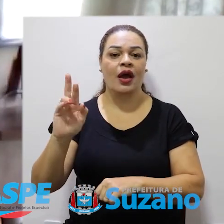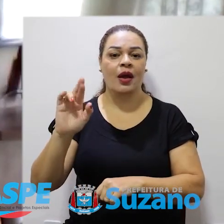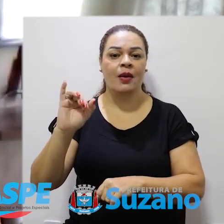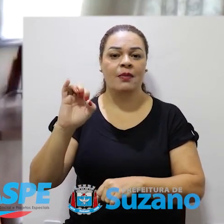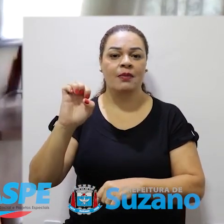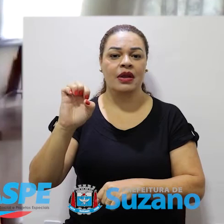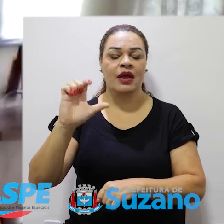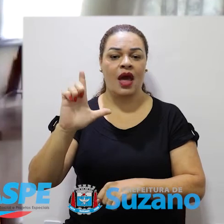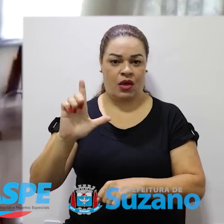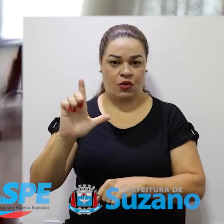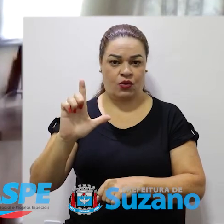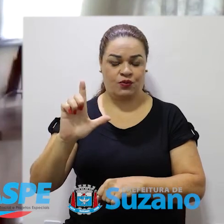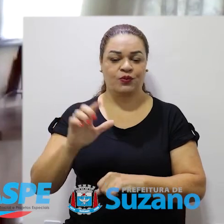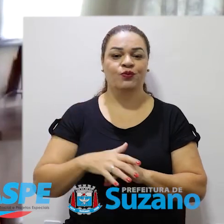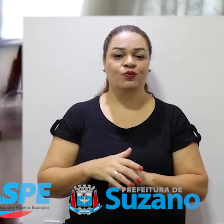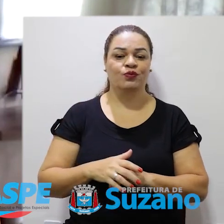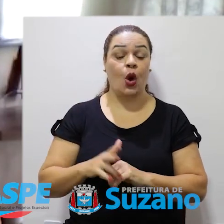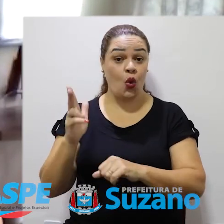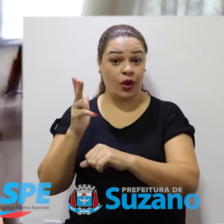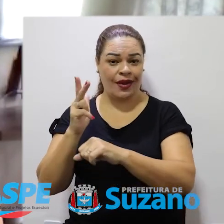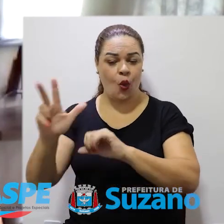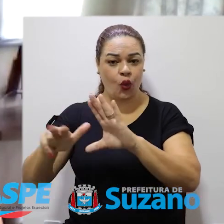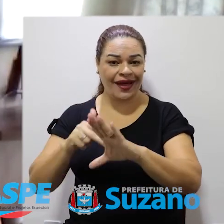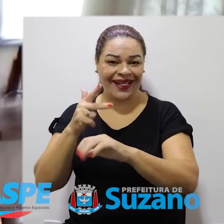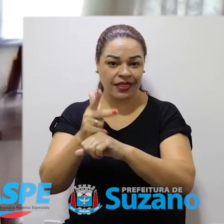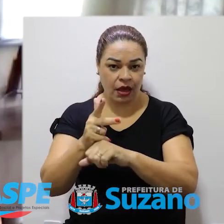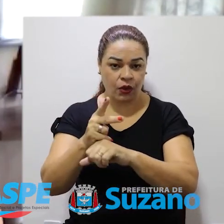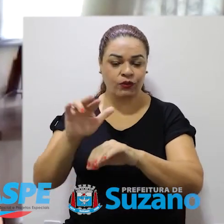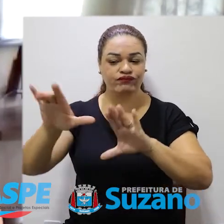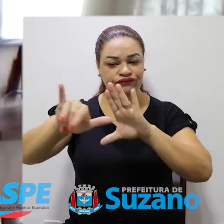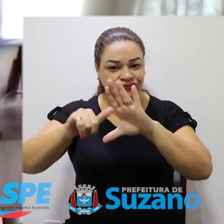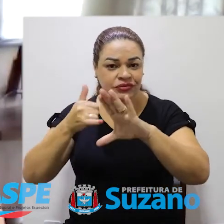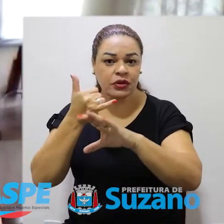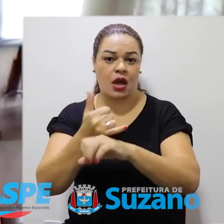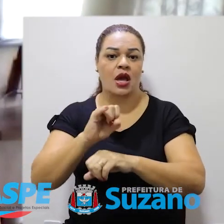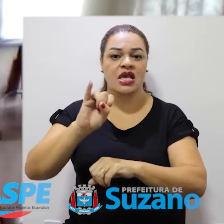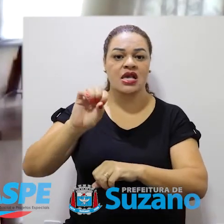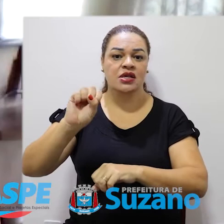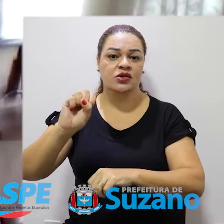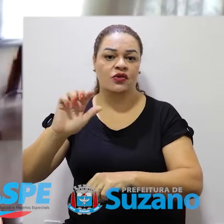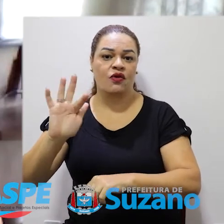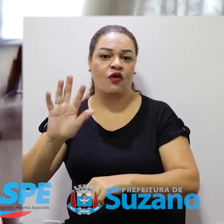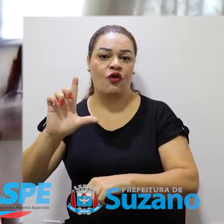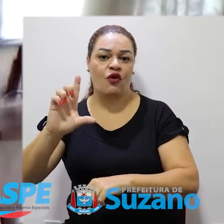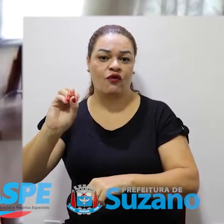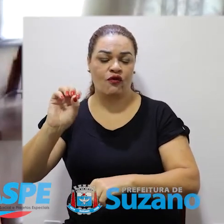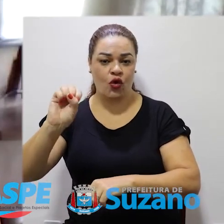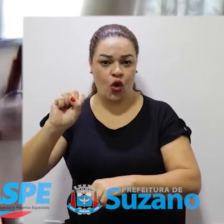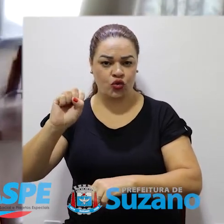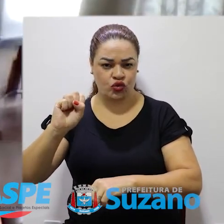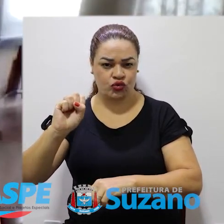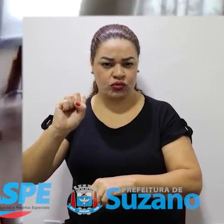o site dele, né, chama Isoflux, né? O Gabriel, que é um surdo totalmente atuante, um